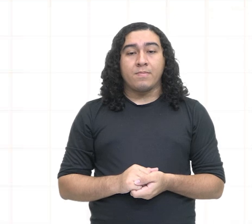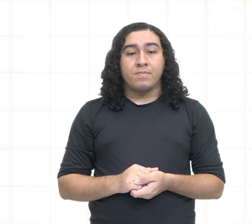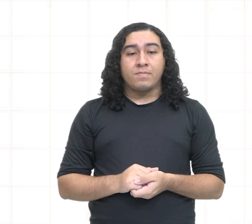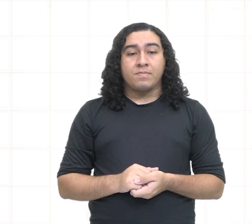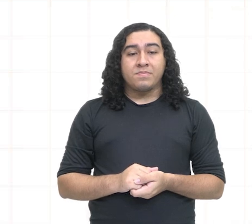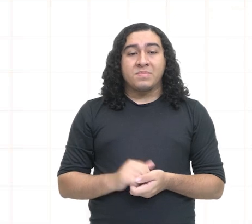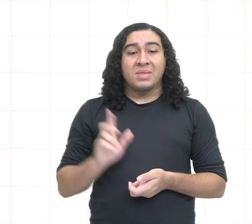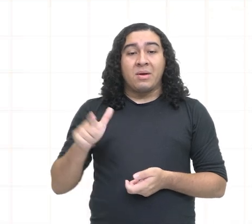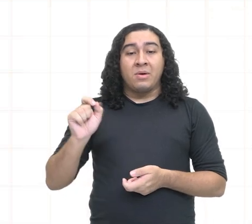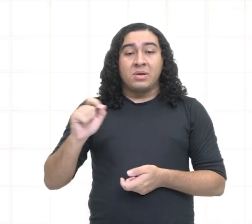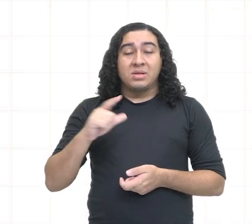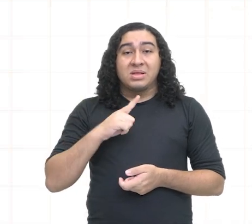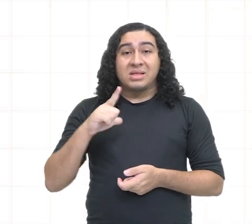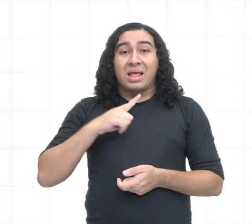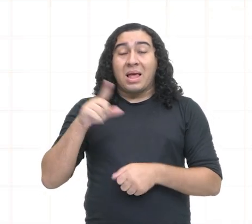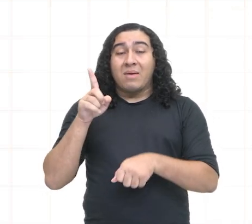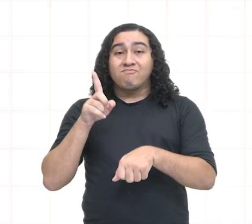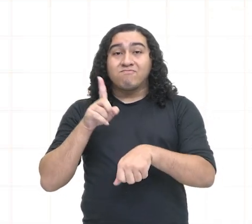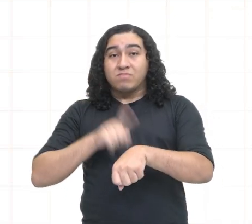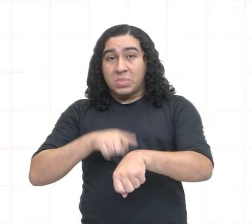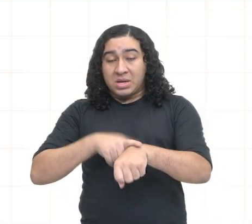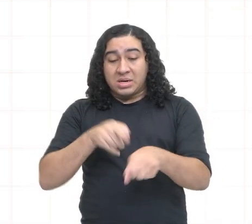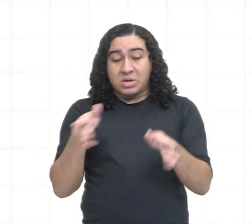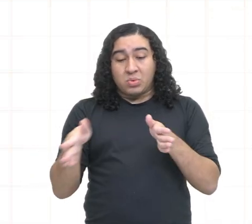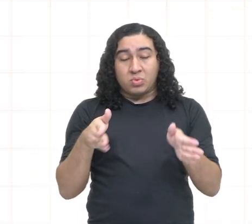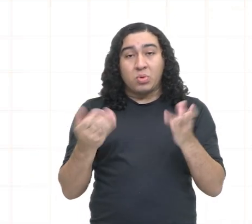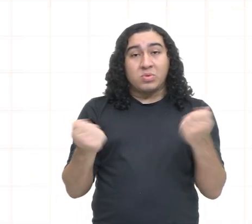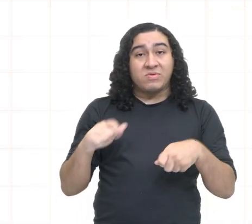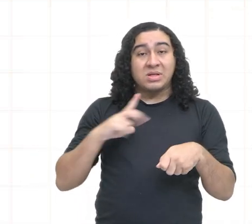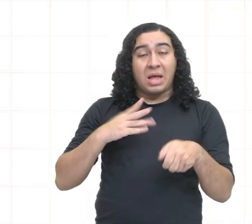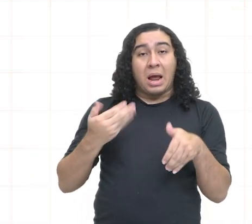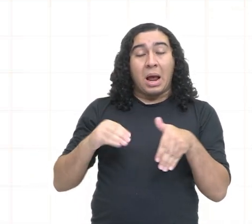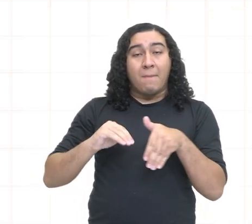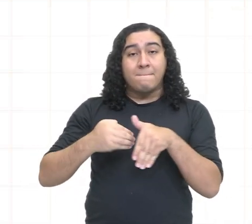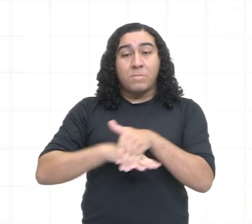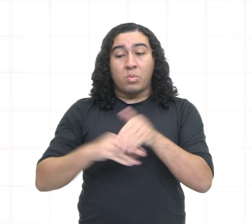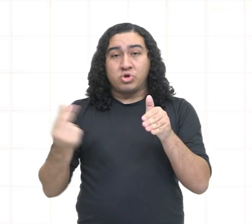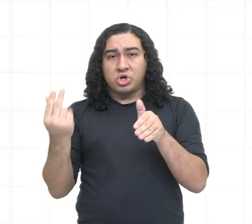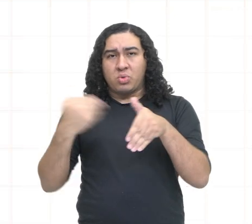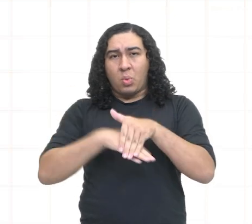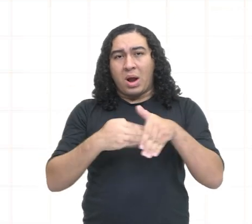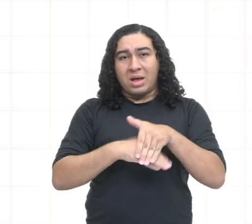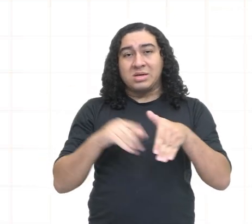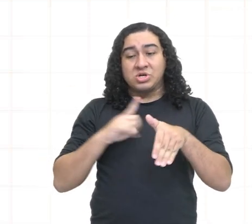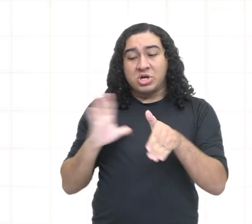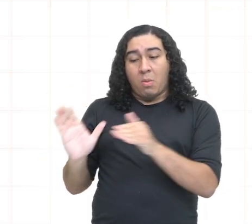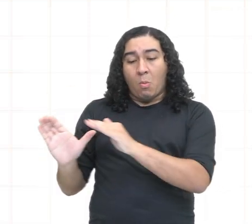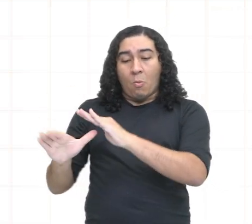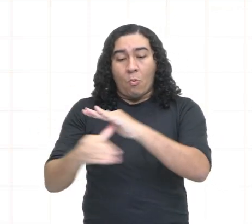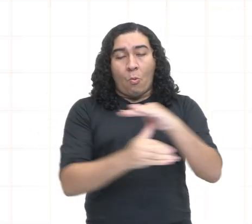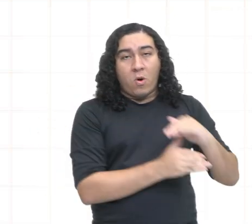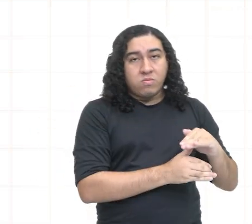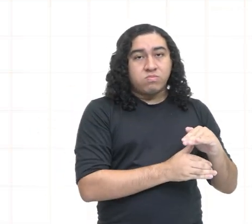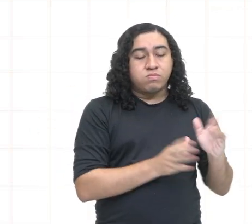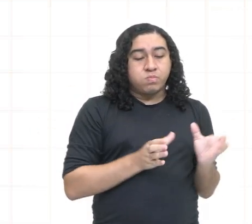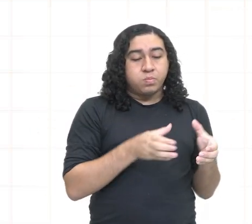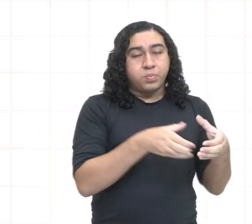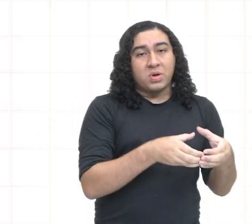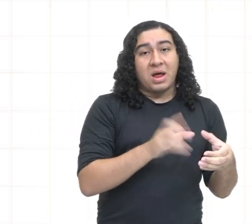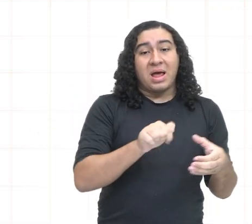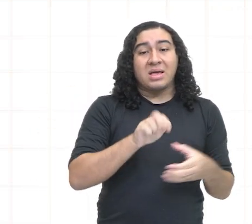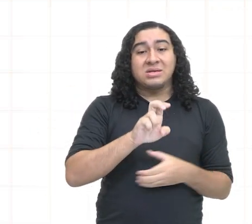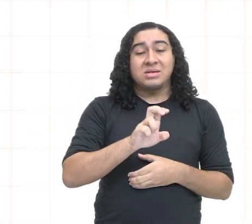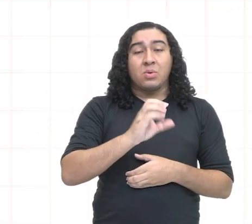O confisco temporário das poupanças acima de um determinado valor. À época, esse valor era